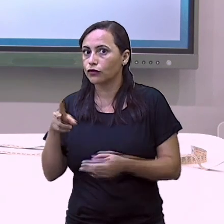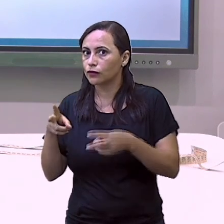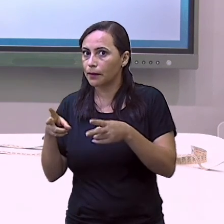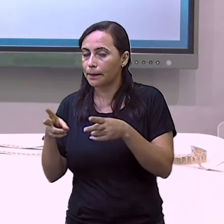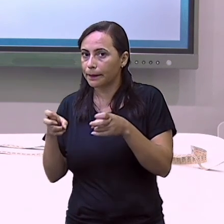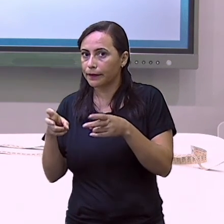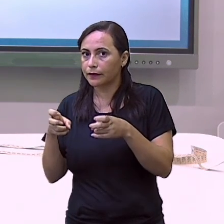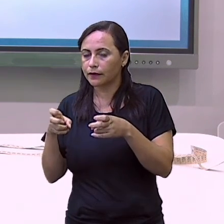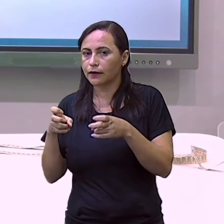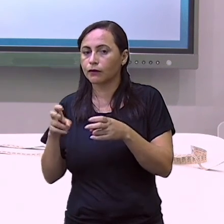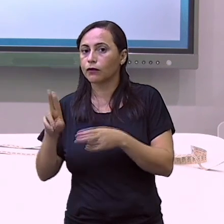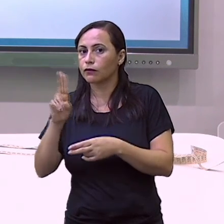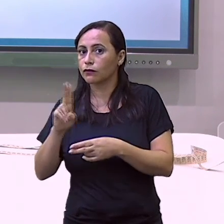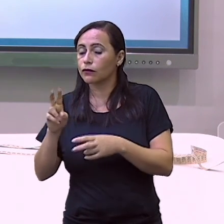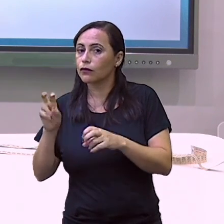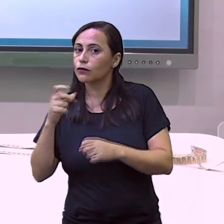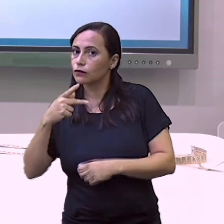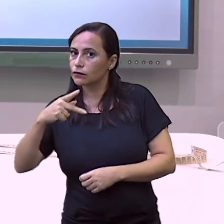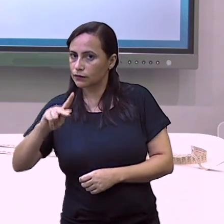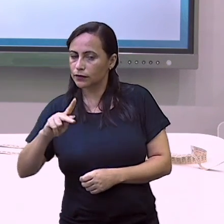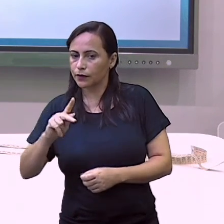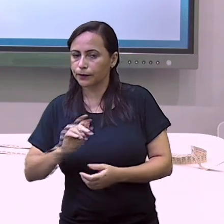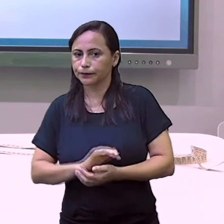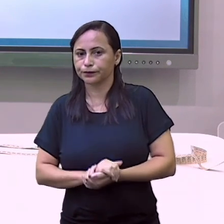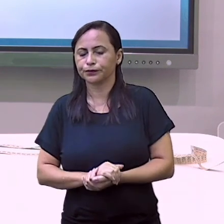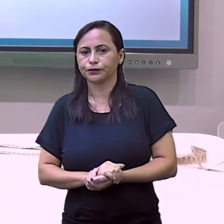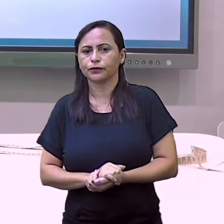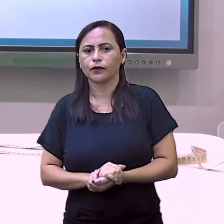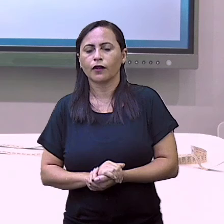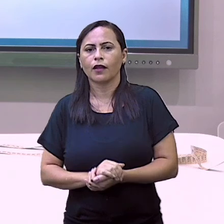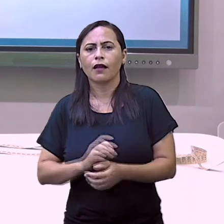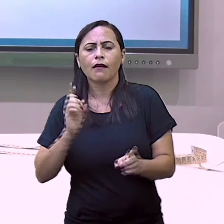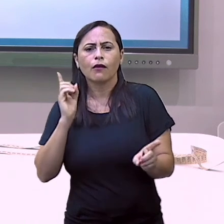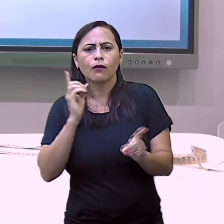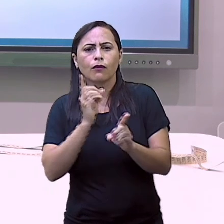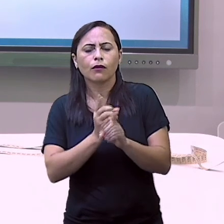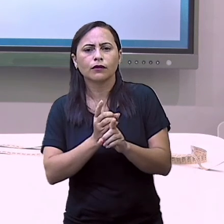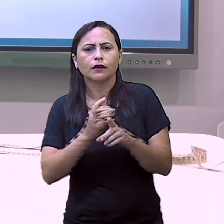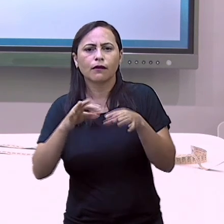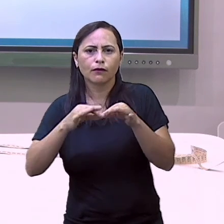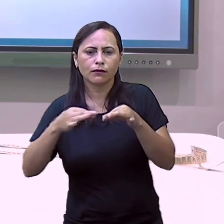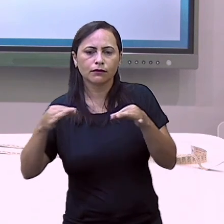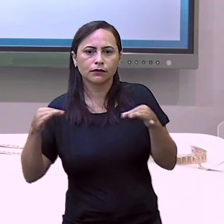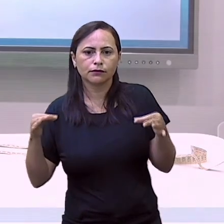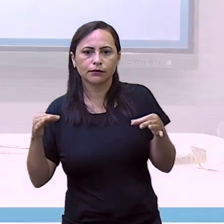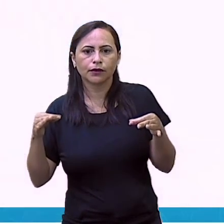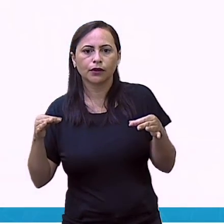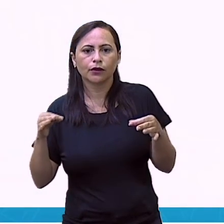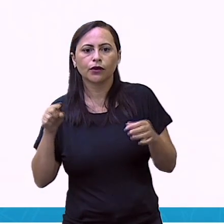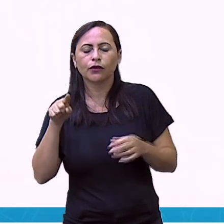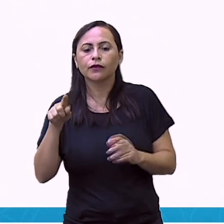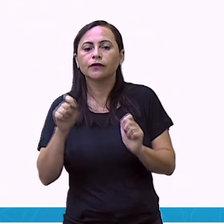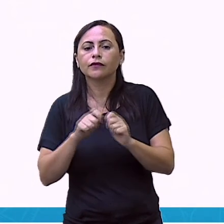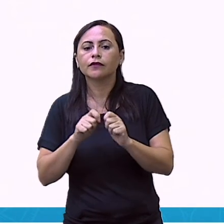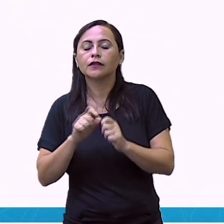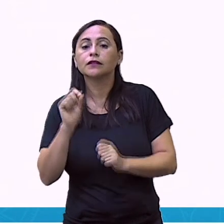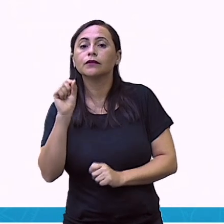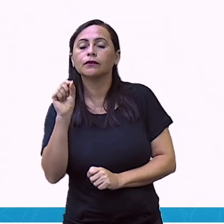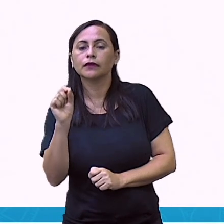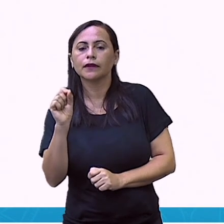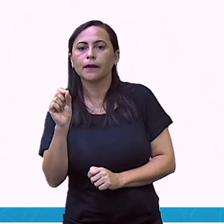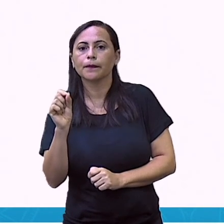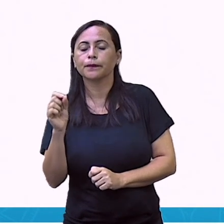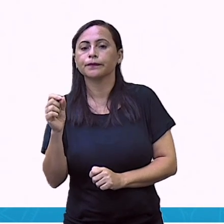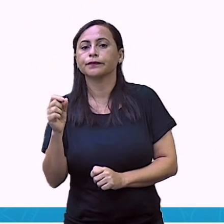utiliza, certo? E de acordo com a medida que você encontrar com seus materiais, você vai responder essas